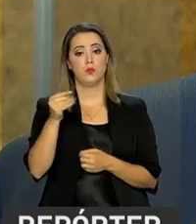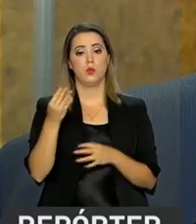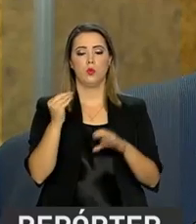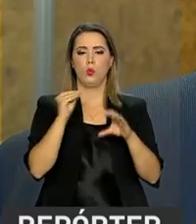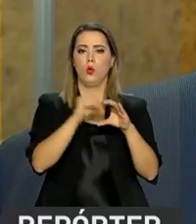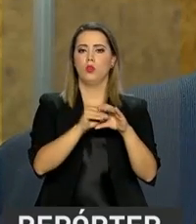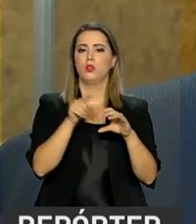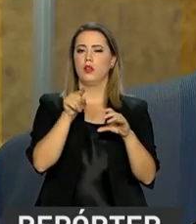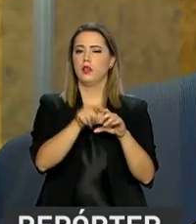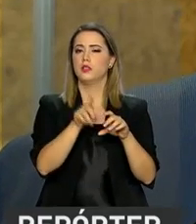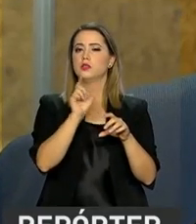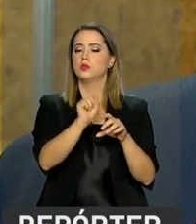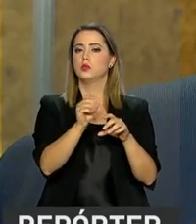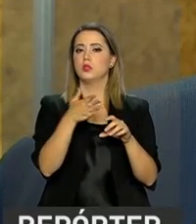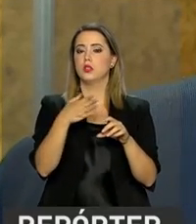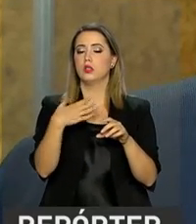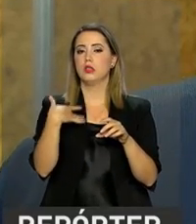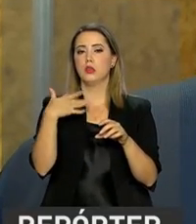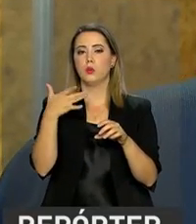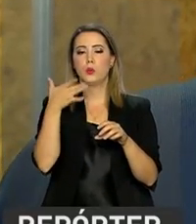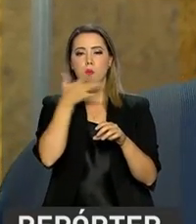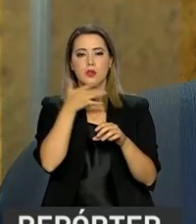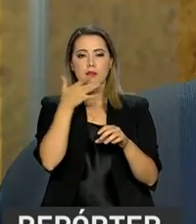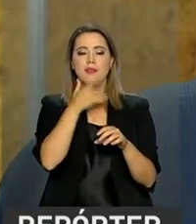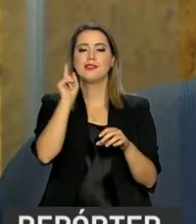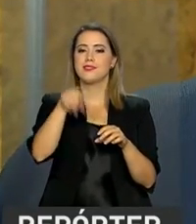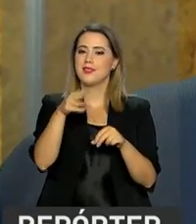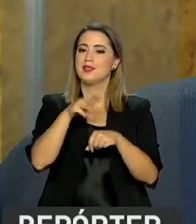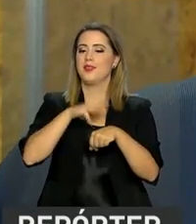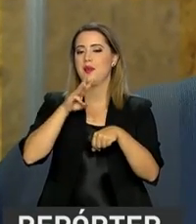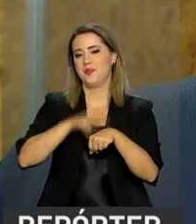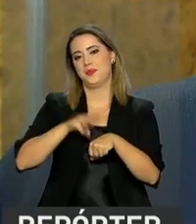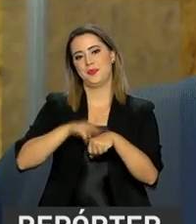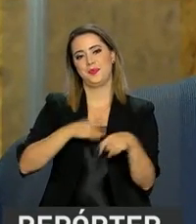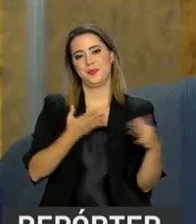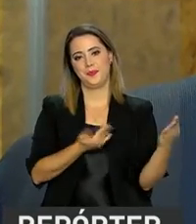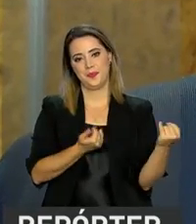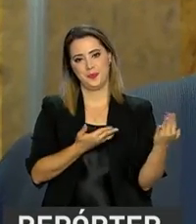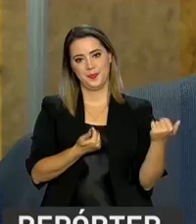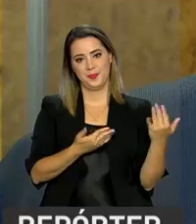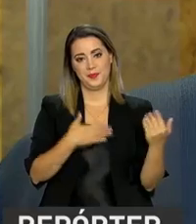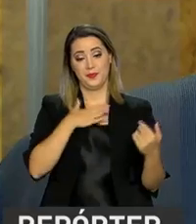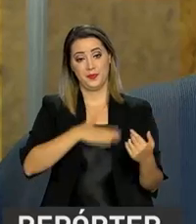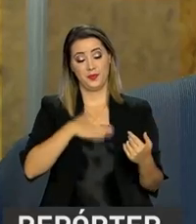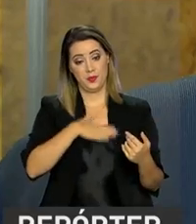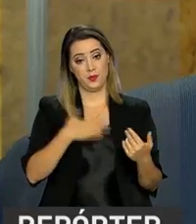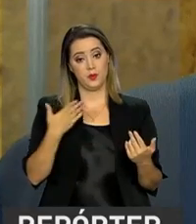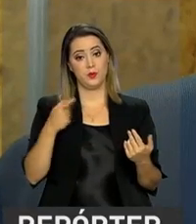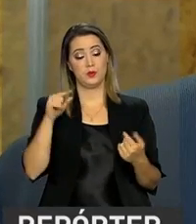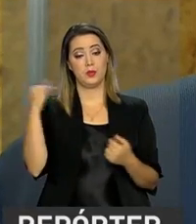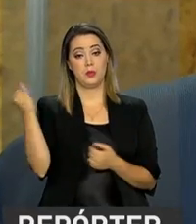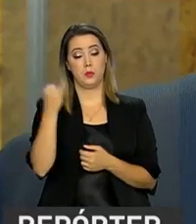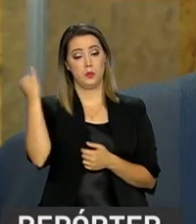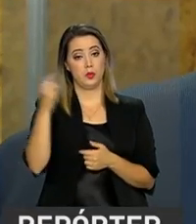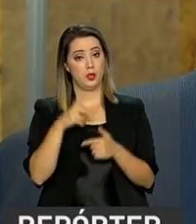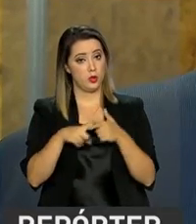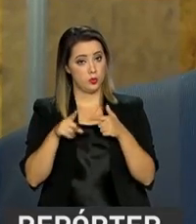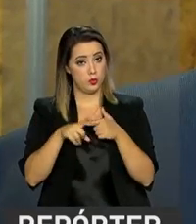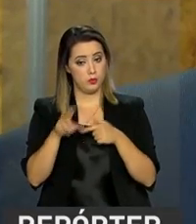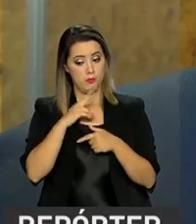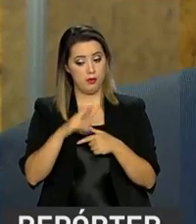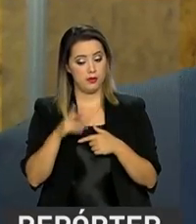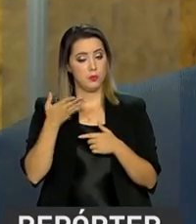introduzir o sabor da matemática nos jovens, nas questões importantes.